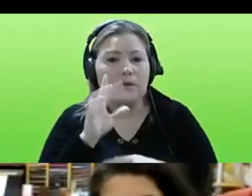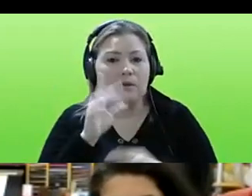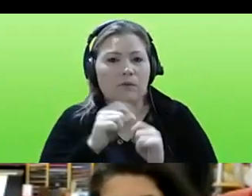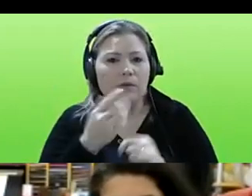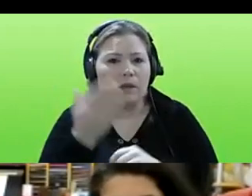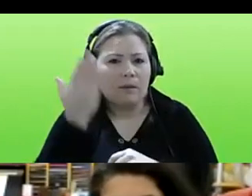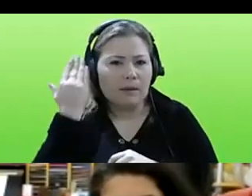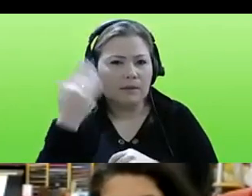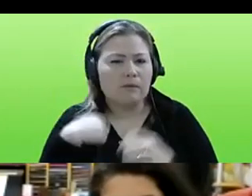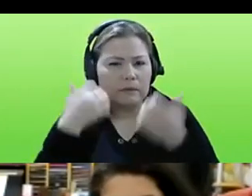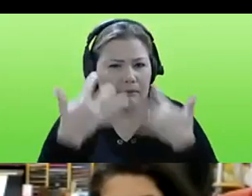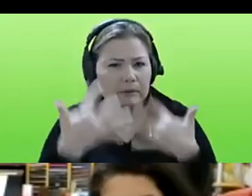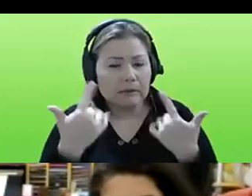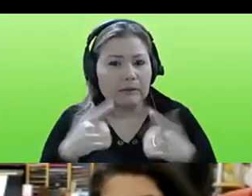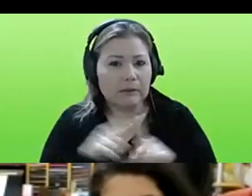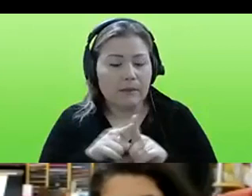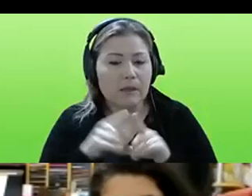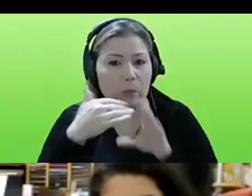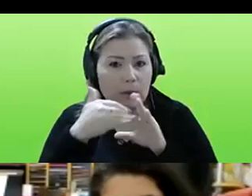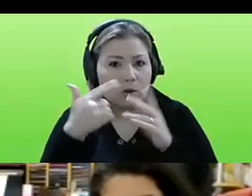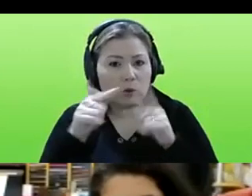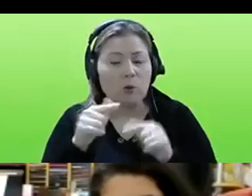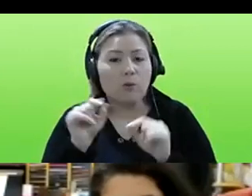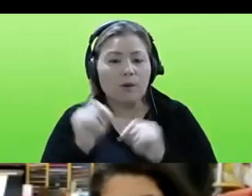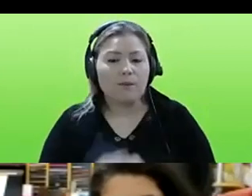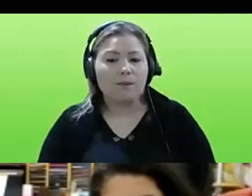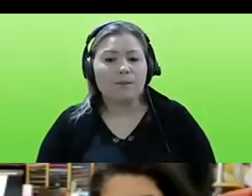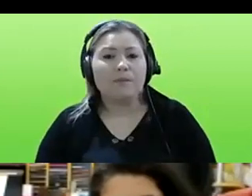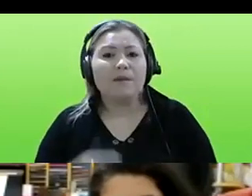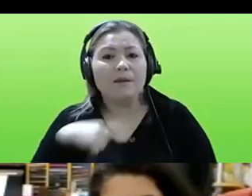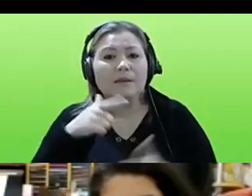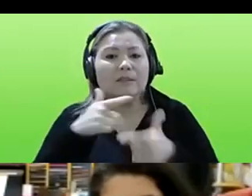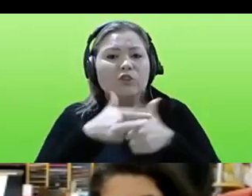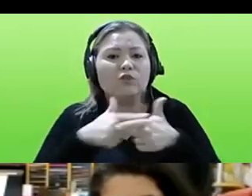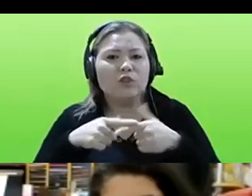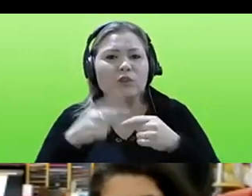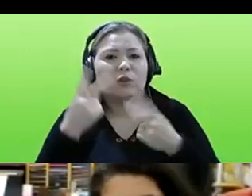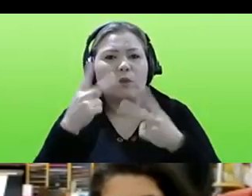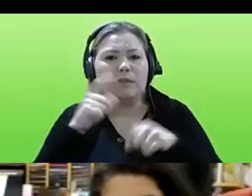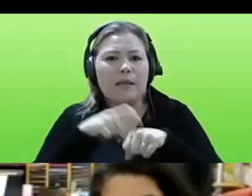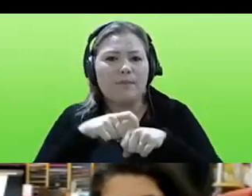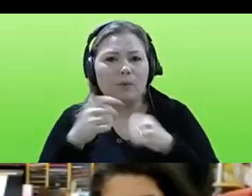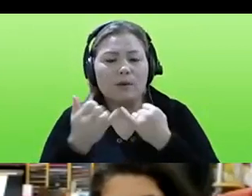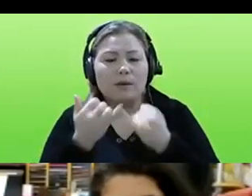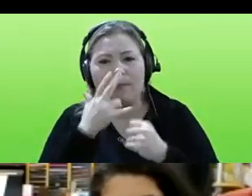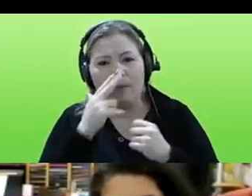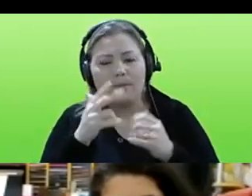vou explicar isso também no e-mail de novo, a gente divide em dois tempos, né? Como jogo de futebol.